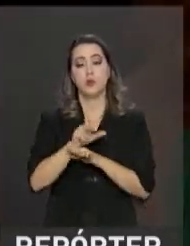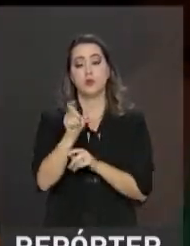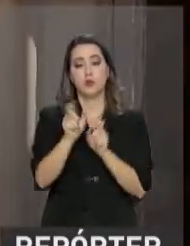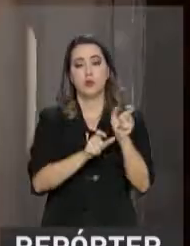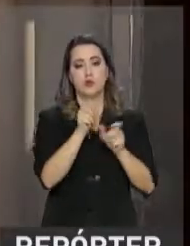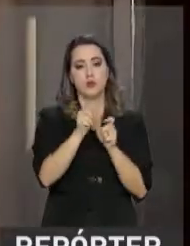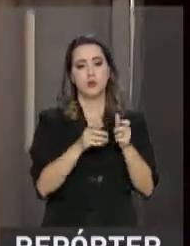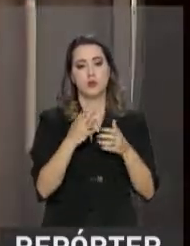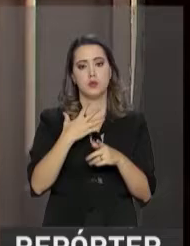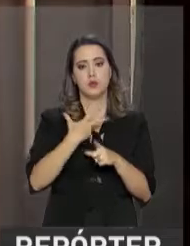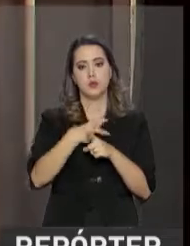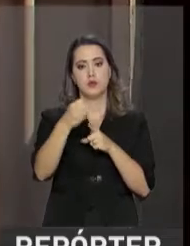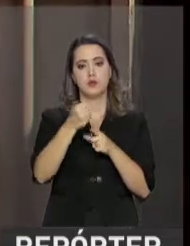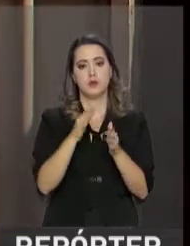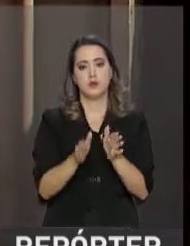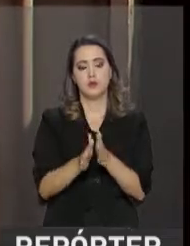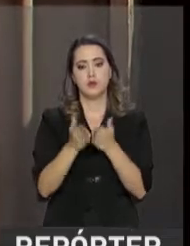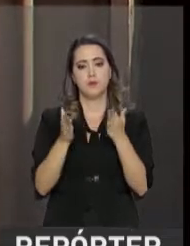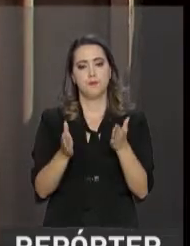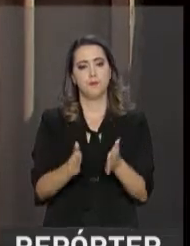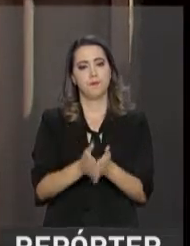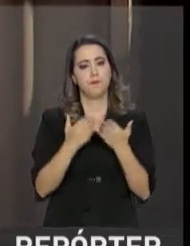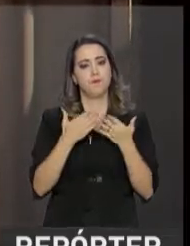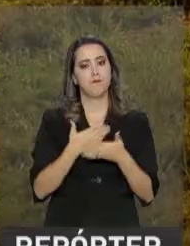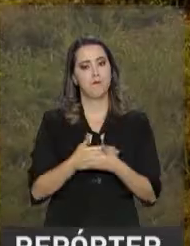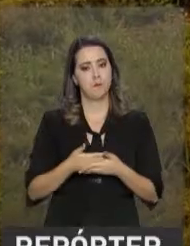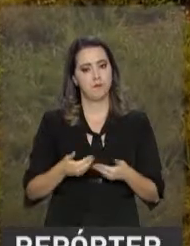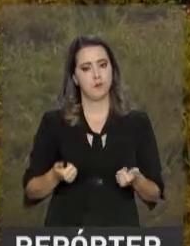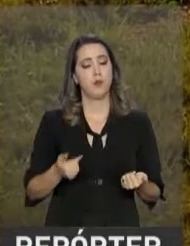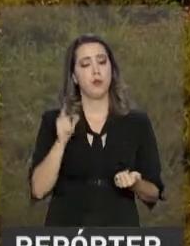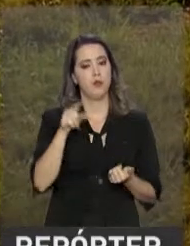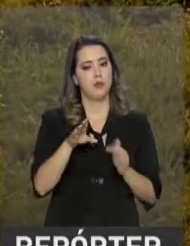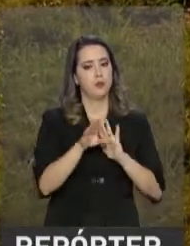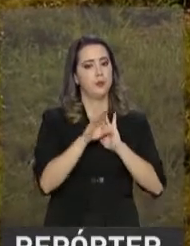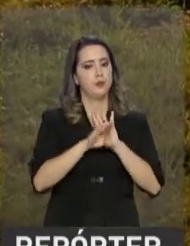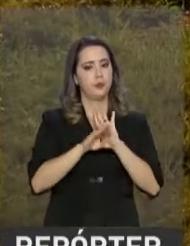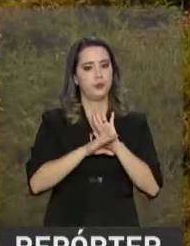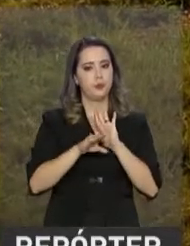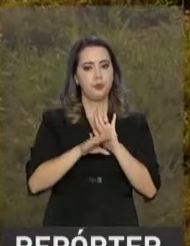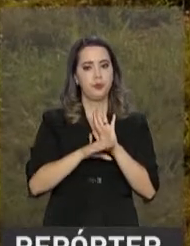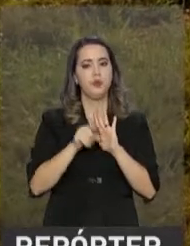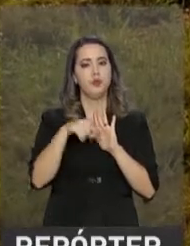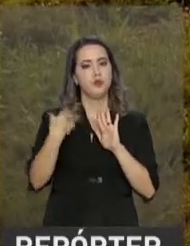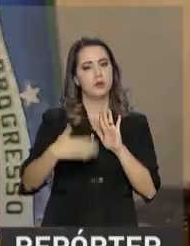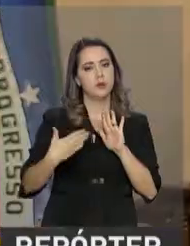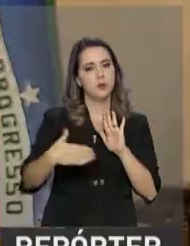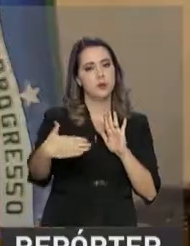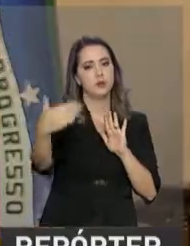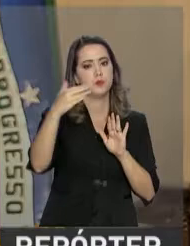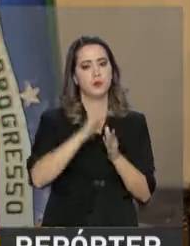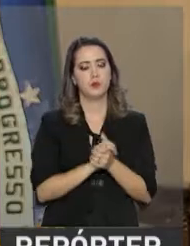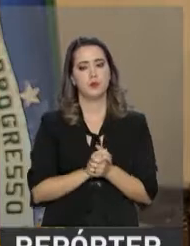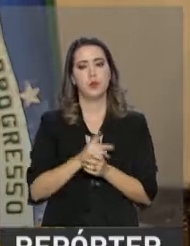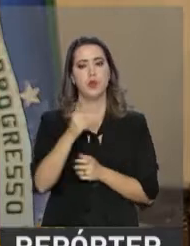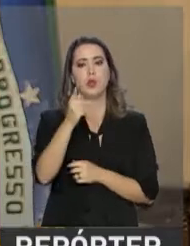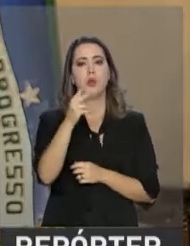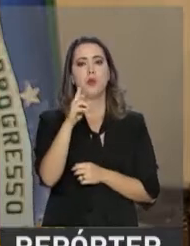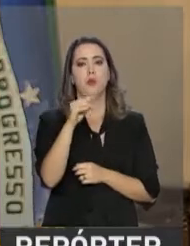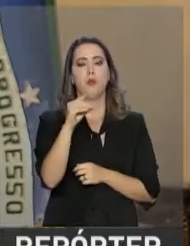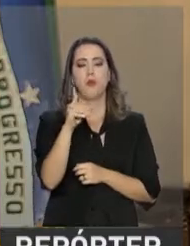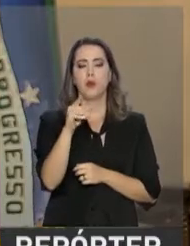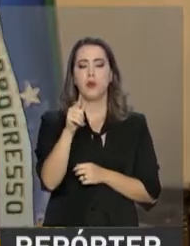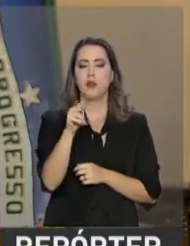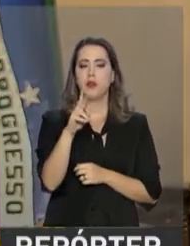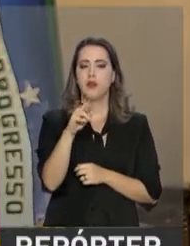pessoas a superarem a pobreza sustentável é o caso do plano progredir o programa progredir